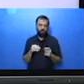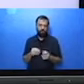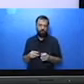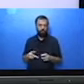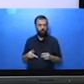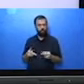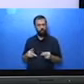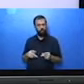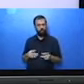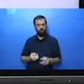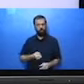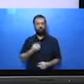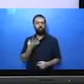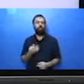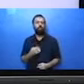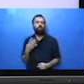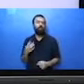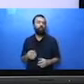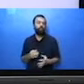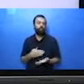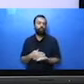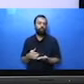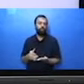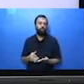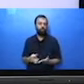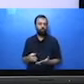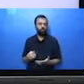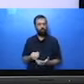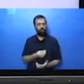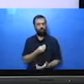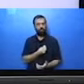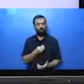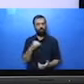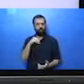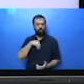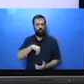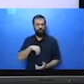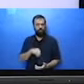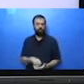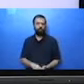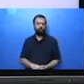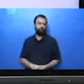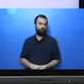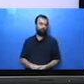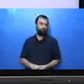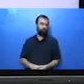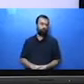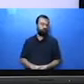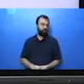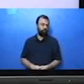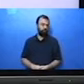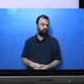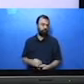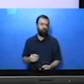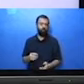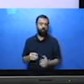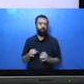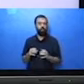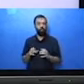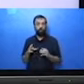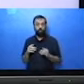fazer parte das nossas vidas. Então nós temos essa poesia chamada Cura. E as pessoas ficaram em